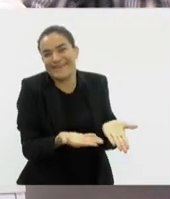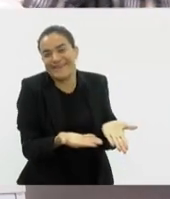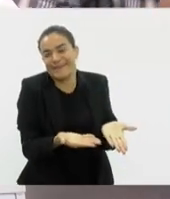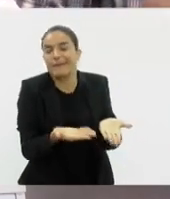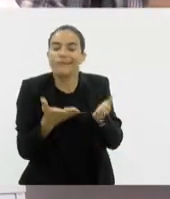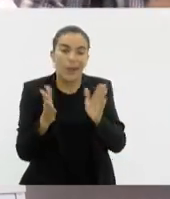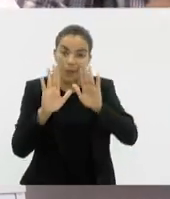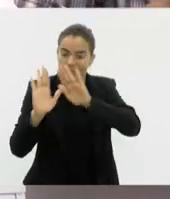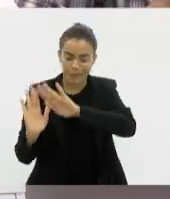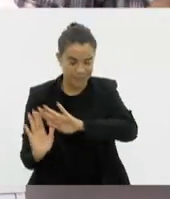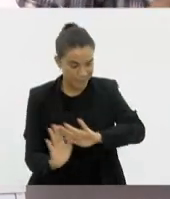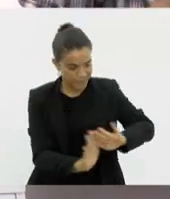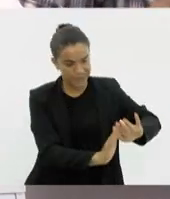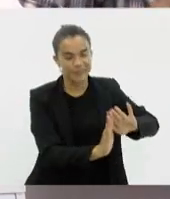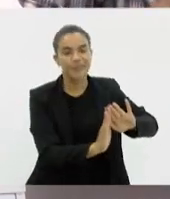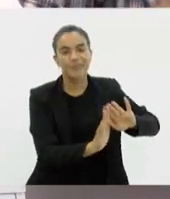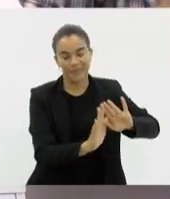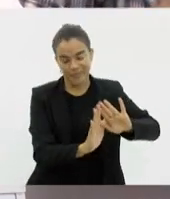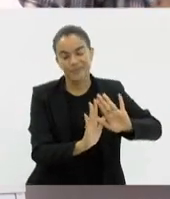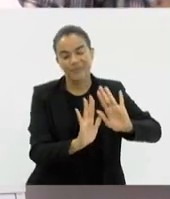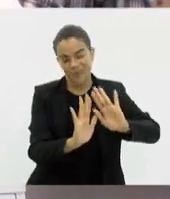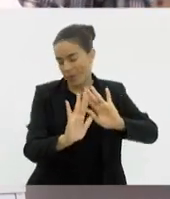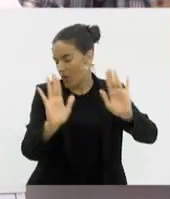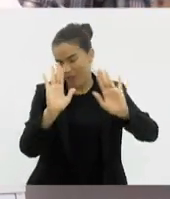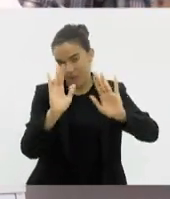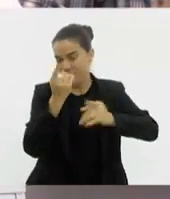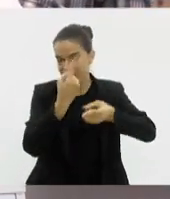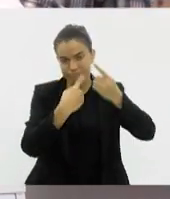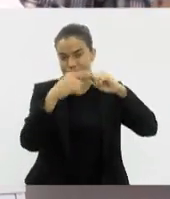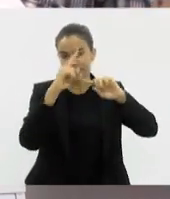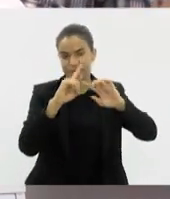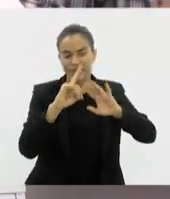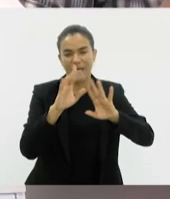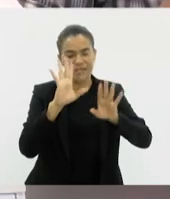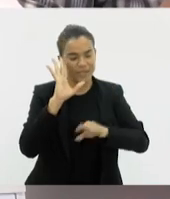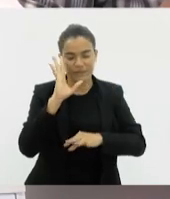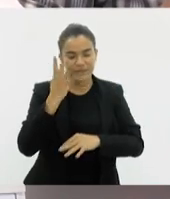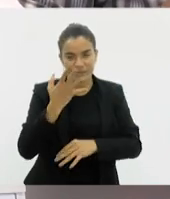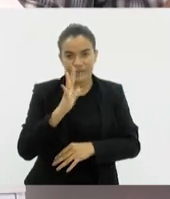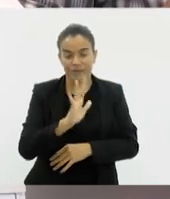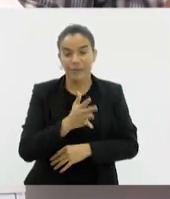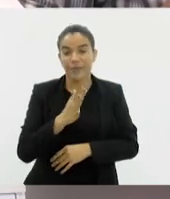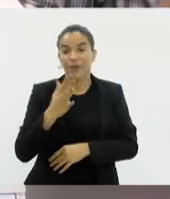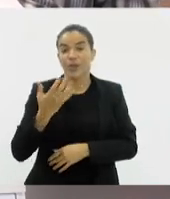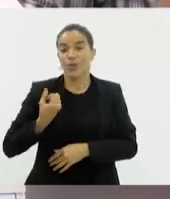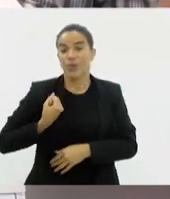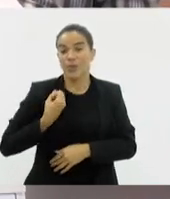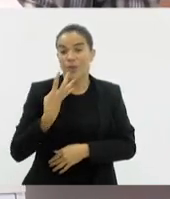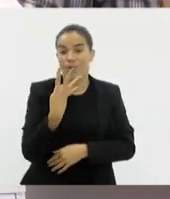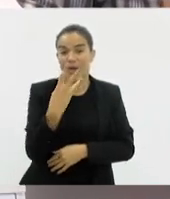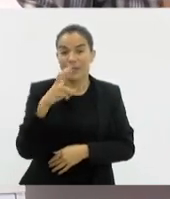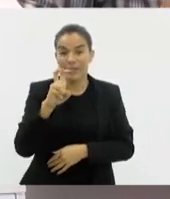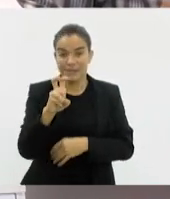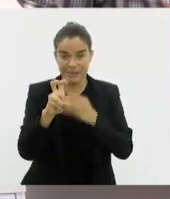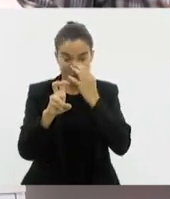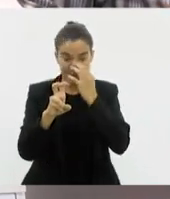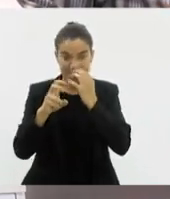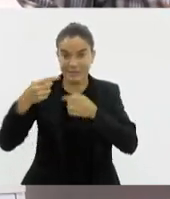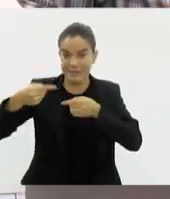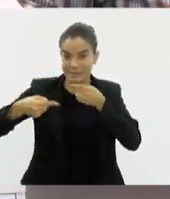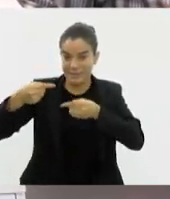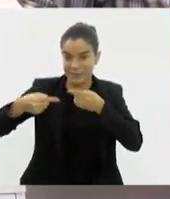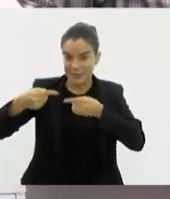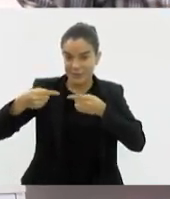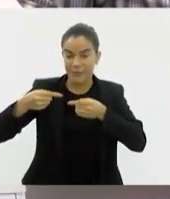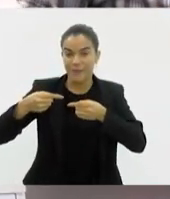mas esse assunto foi superado. Corrigir, a gente vai corrigir na próxima. Foi superado. Então, o 45... Não, mas esse, sobre o 45... Isso. Em discussão, o item 45